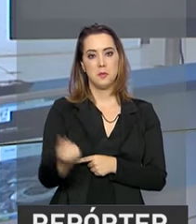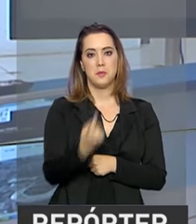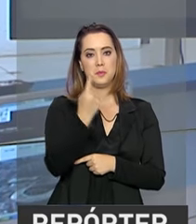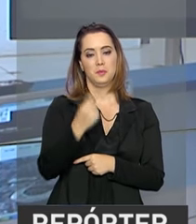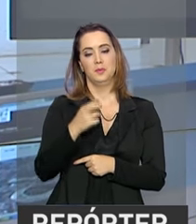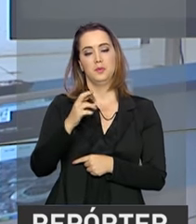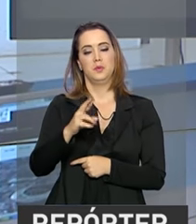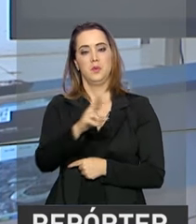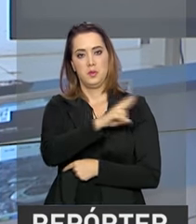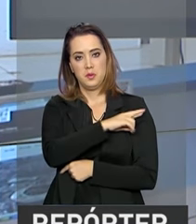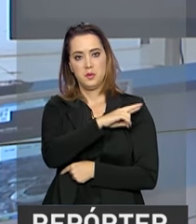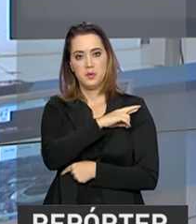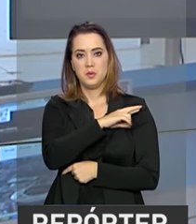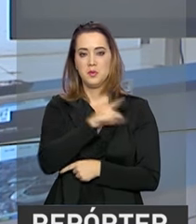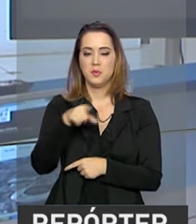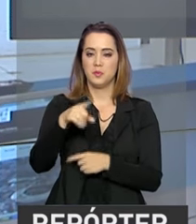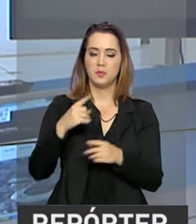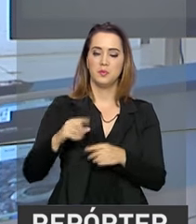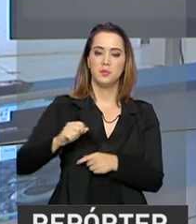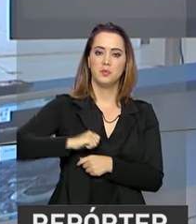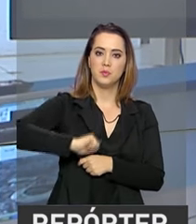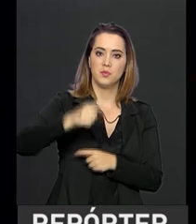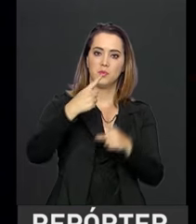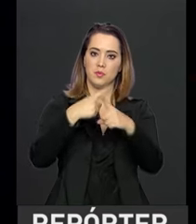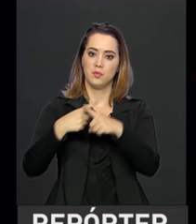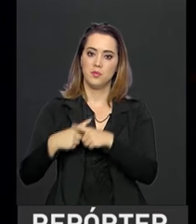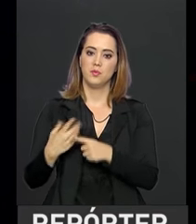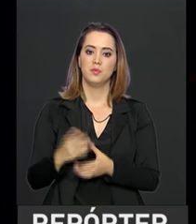modalidade um sonho para os competidores